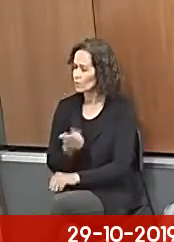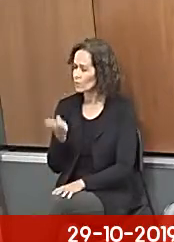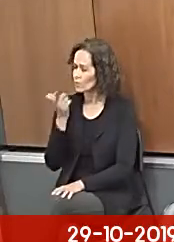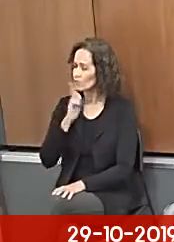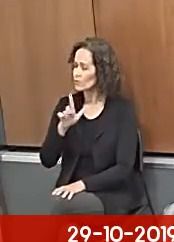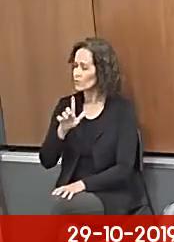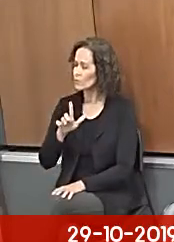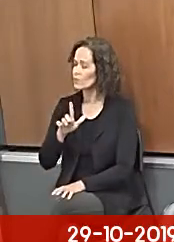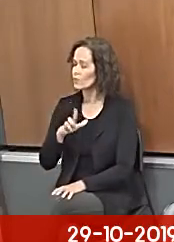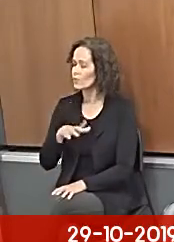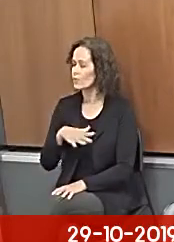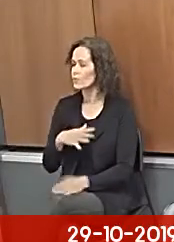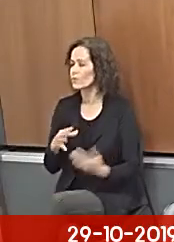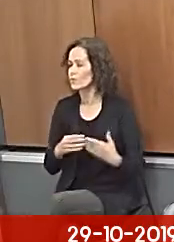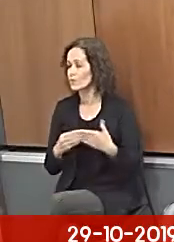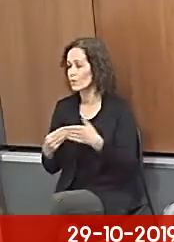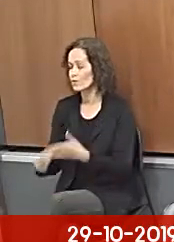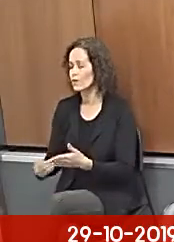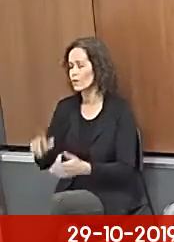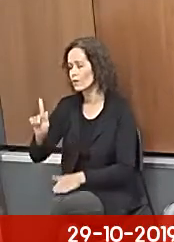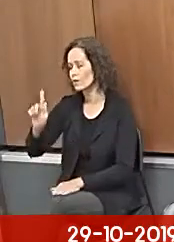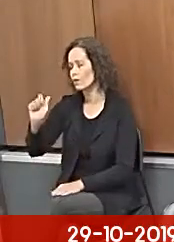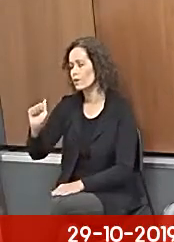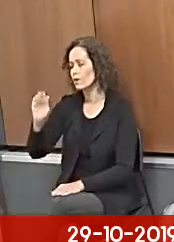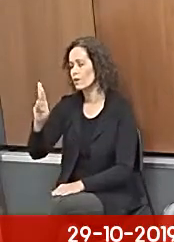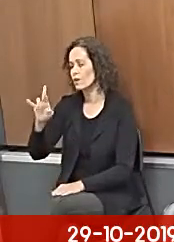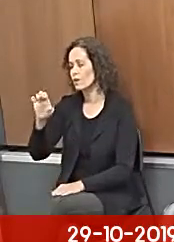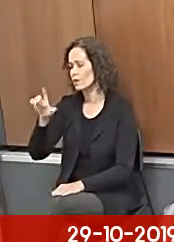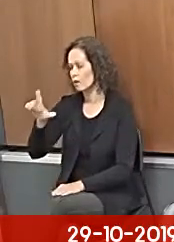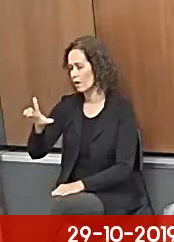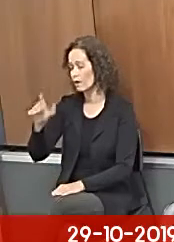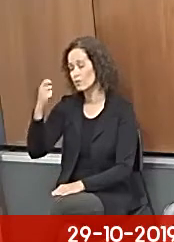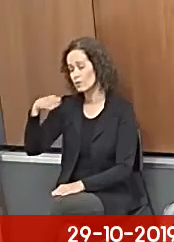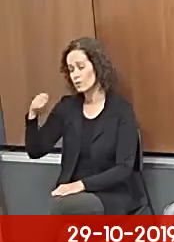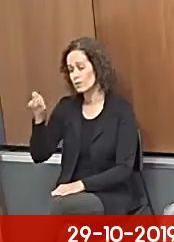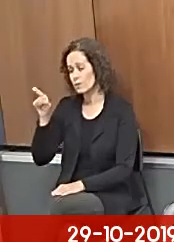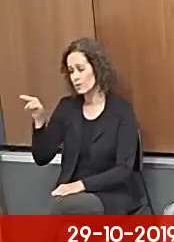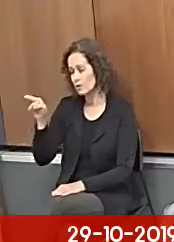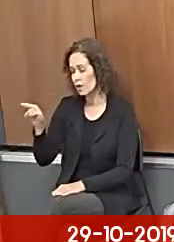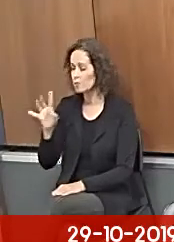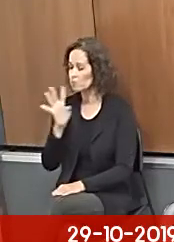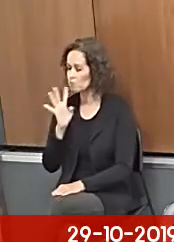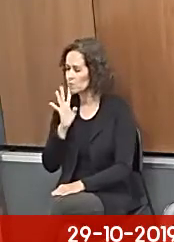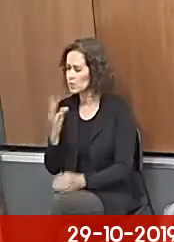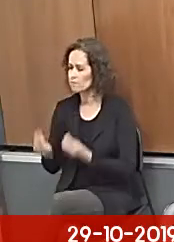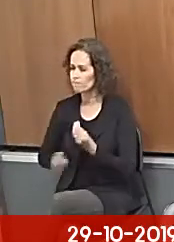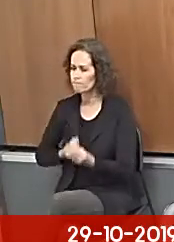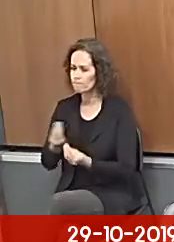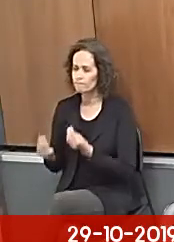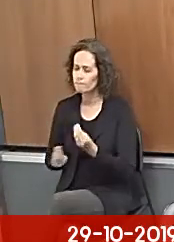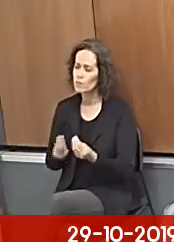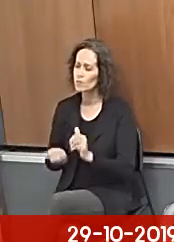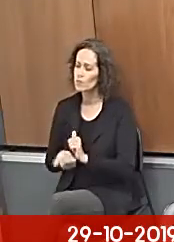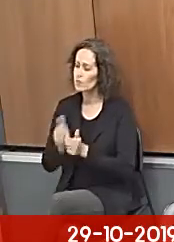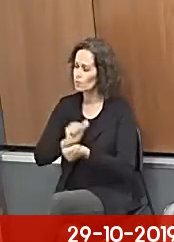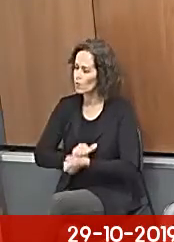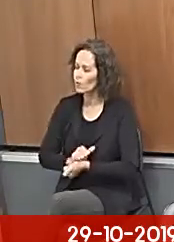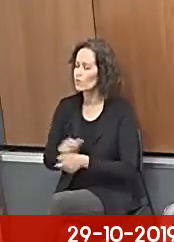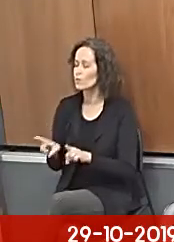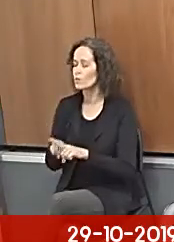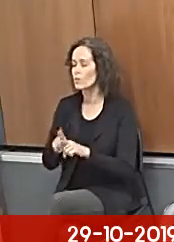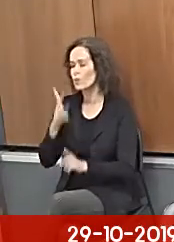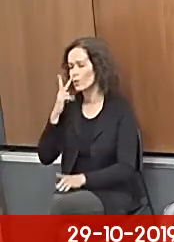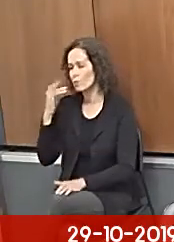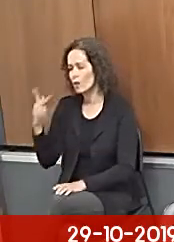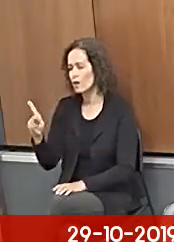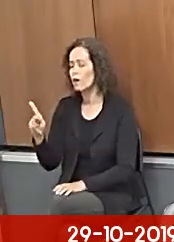levar o Gabriel lá na nossa associação, né? Para ele conhecer a nossa modalidade, ele, o seu Hamilton, o pai dele, a